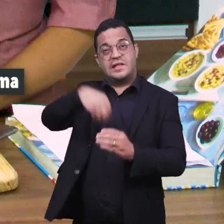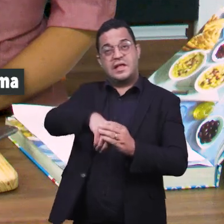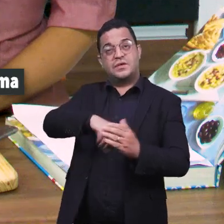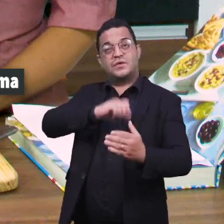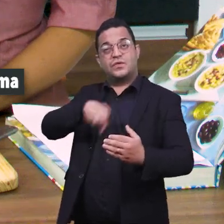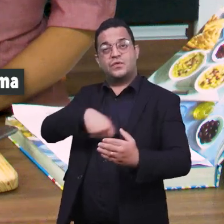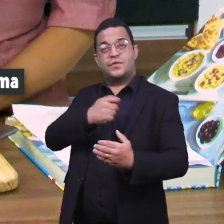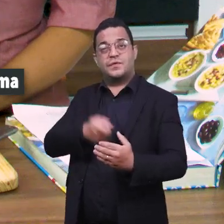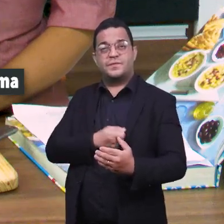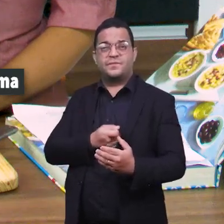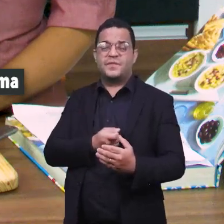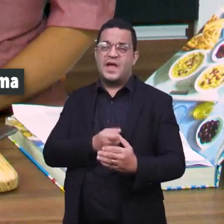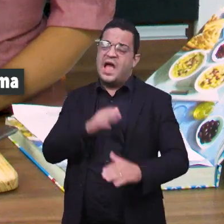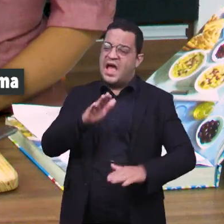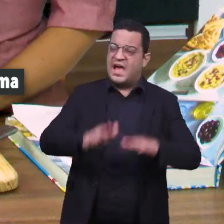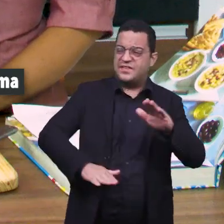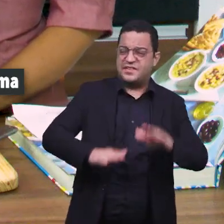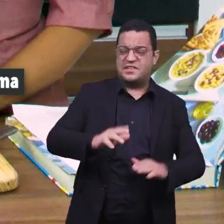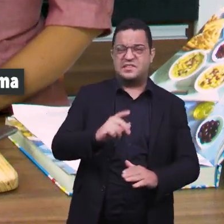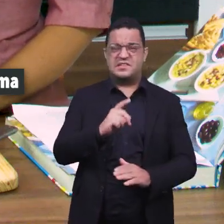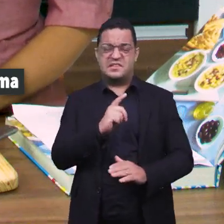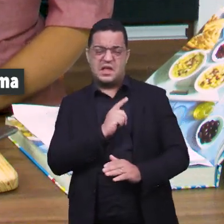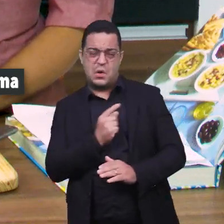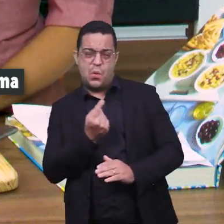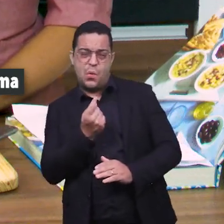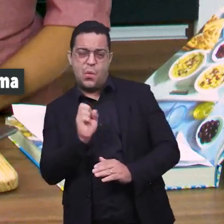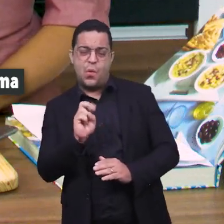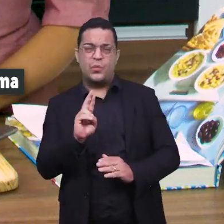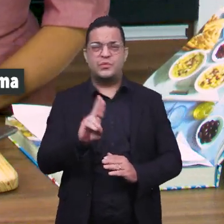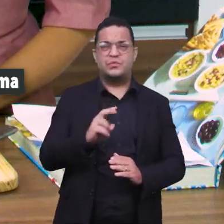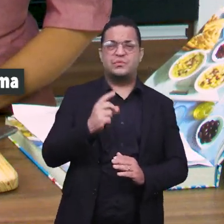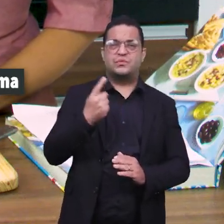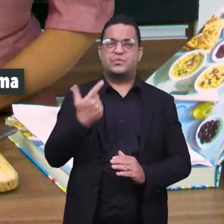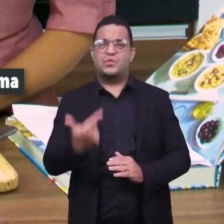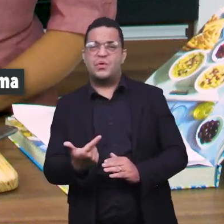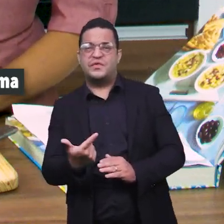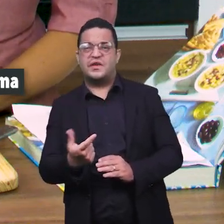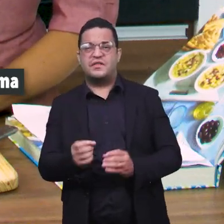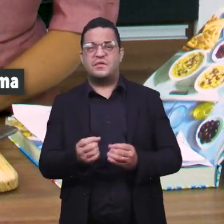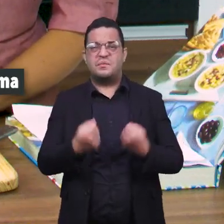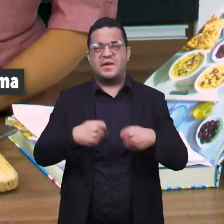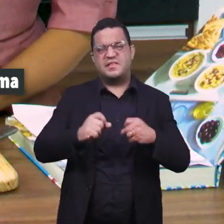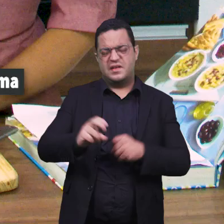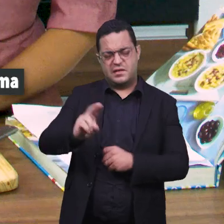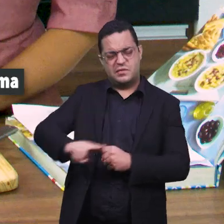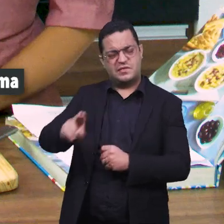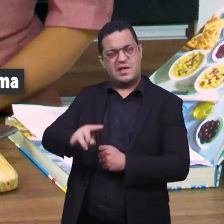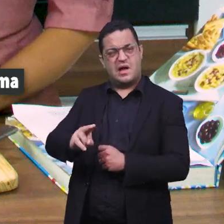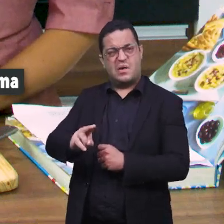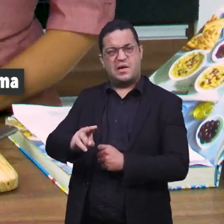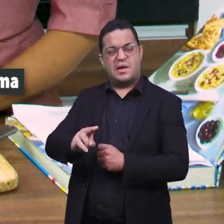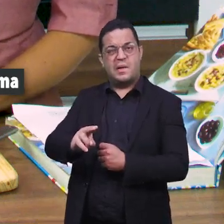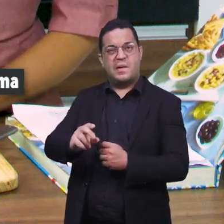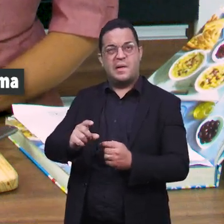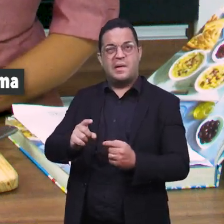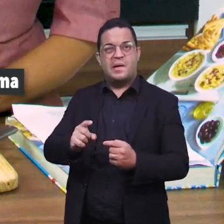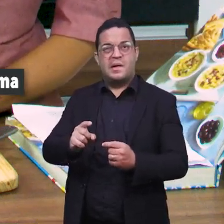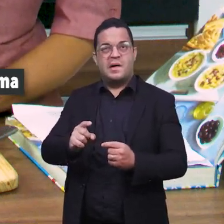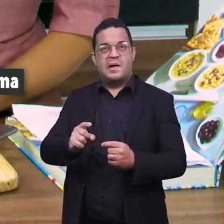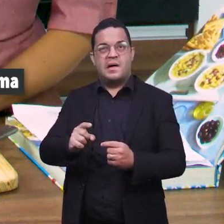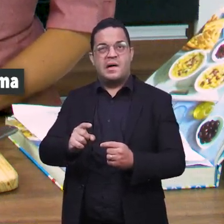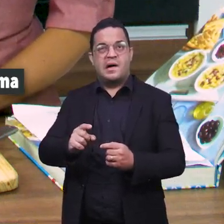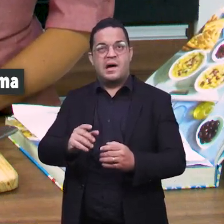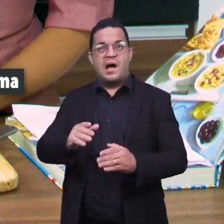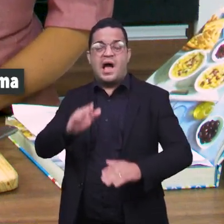cozinha. Lógico, tem um utensílio ou outro aqui que também daria para dispensar, né? Com certeza, aqueles que o mercado diz